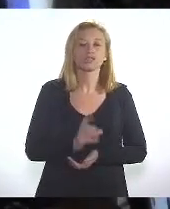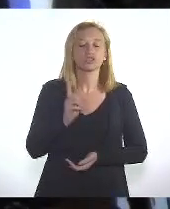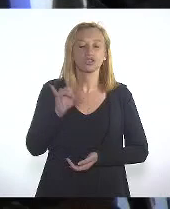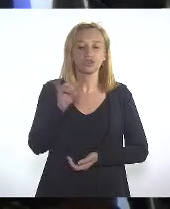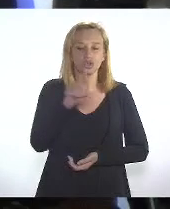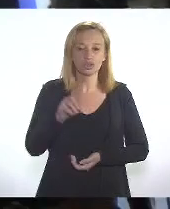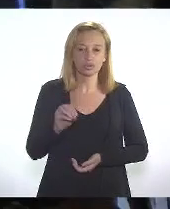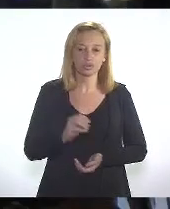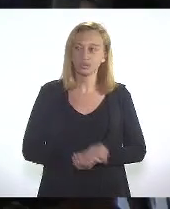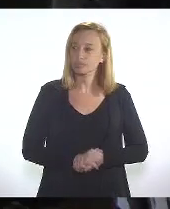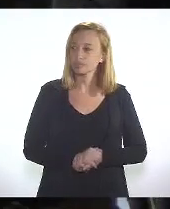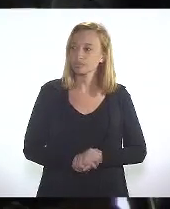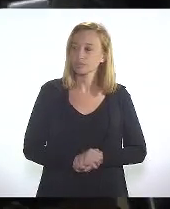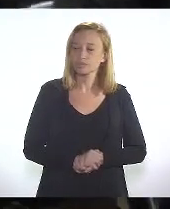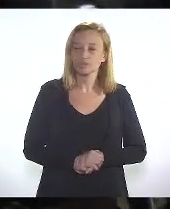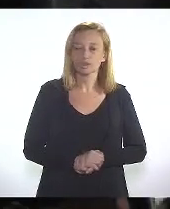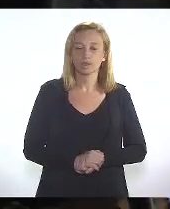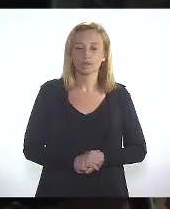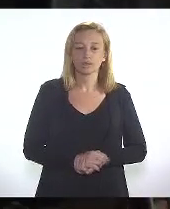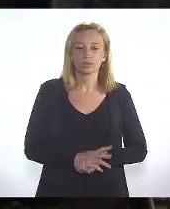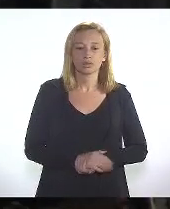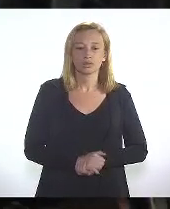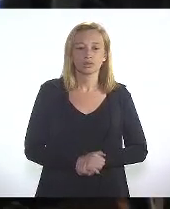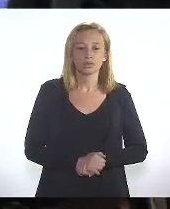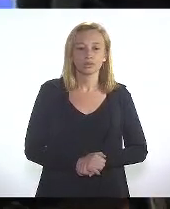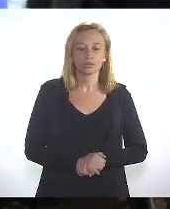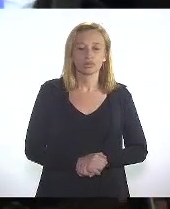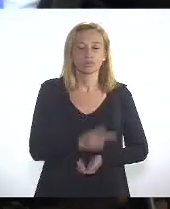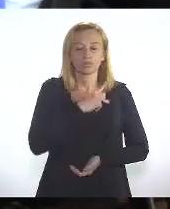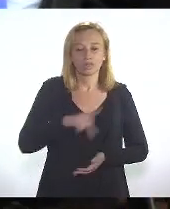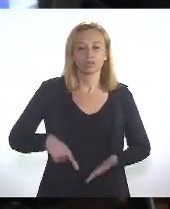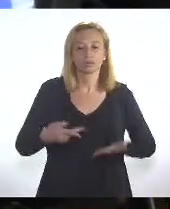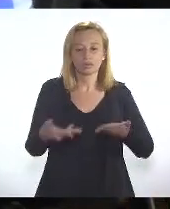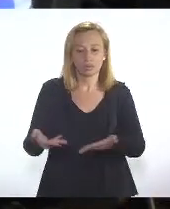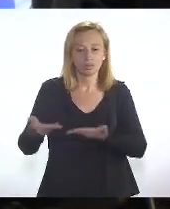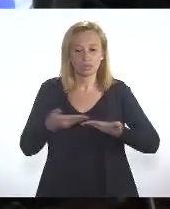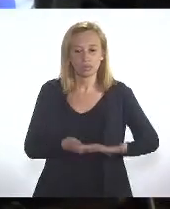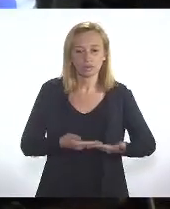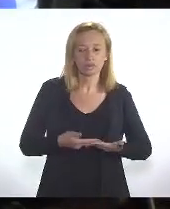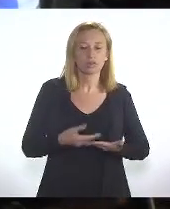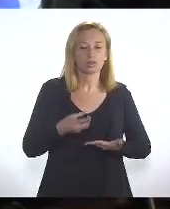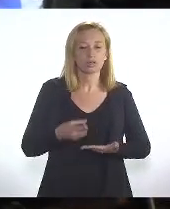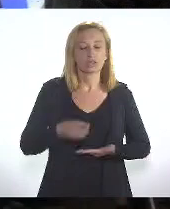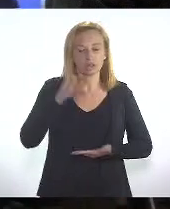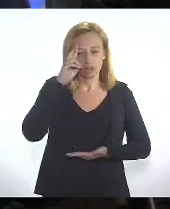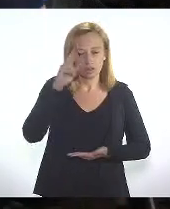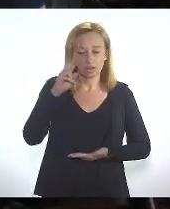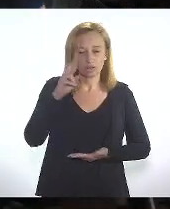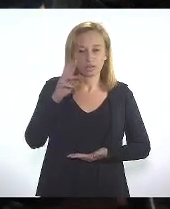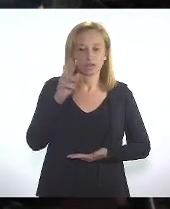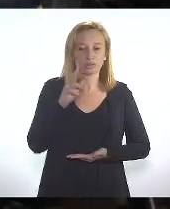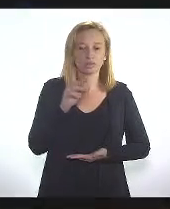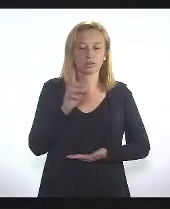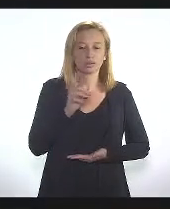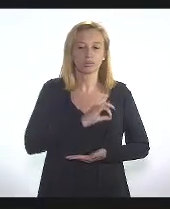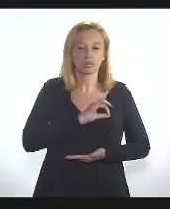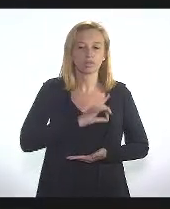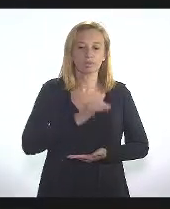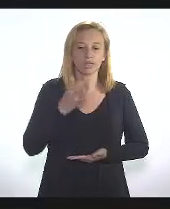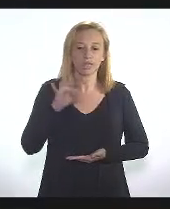Dionísio Lins. Presidência convida o deputado Subtenente Bernardo para emitir parecer.